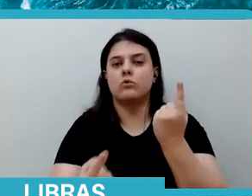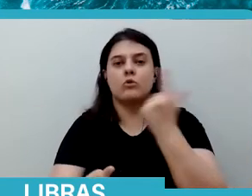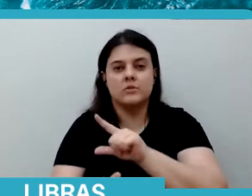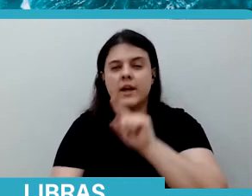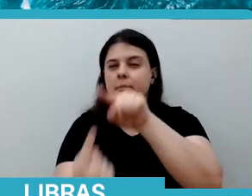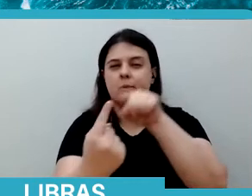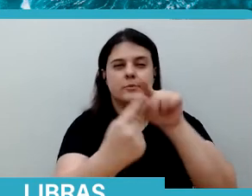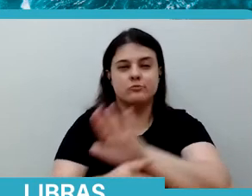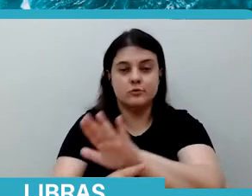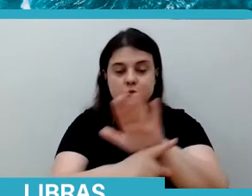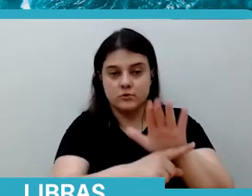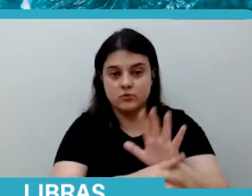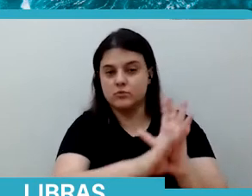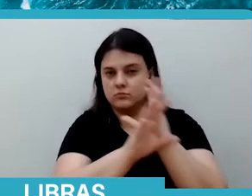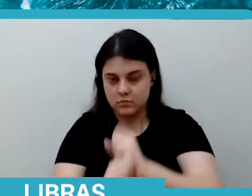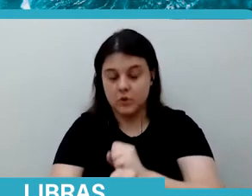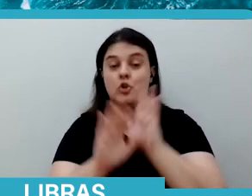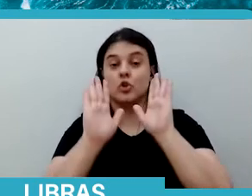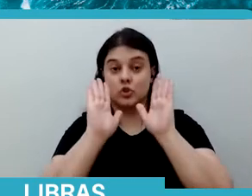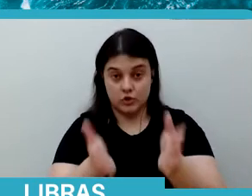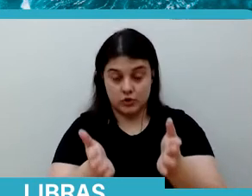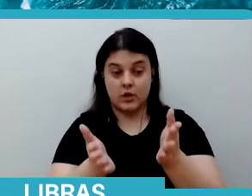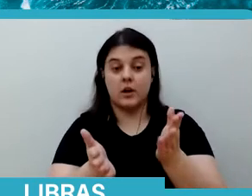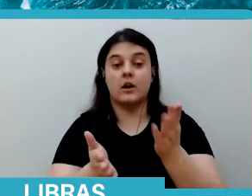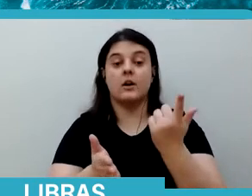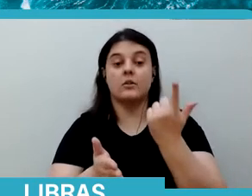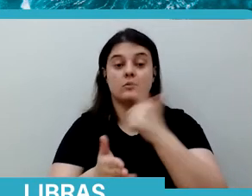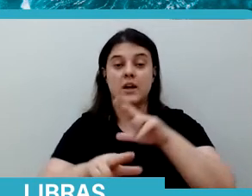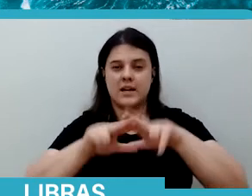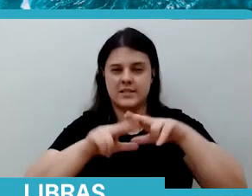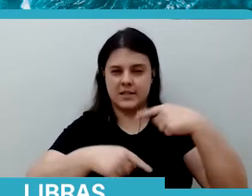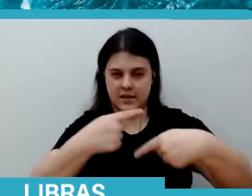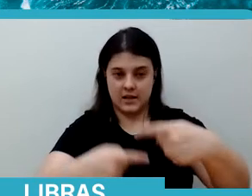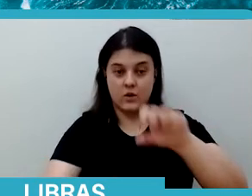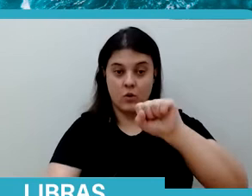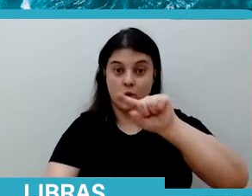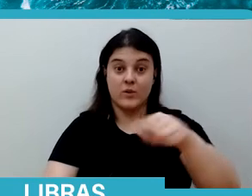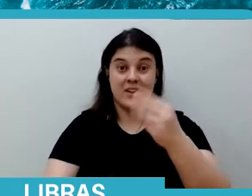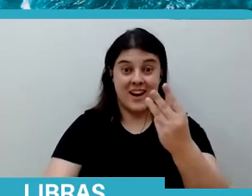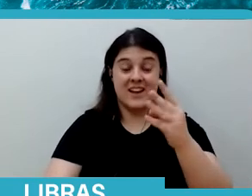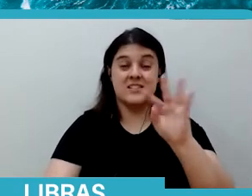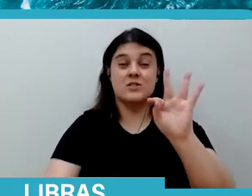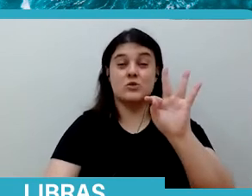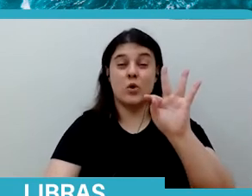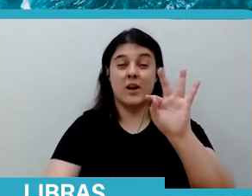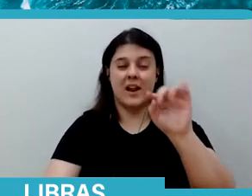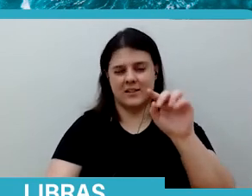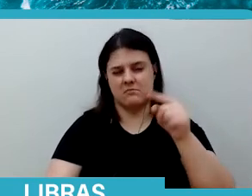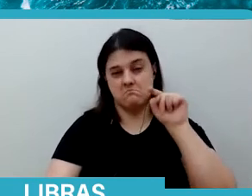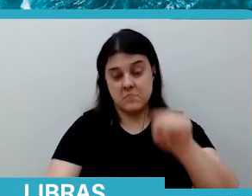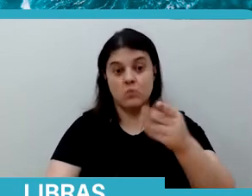a gente já é ressecou 8,3 toneladas de embalagens